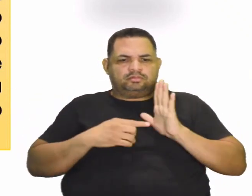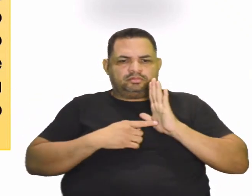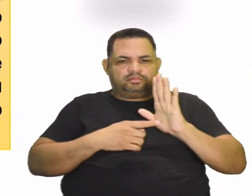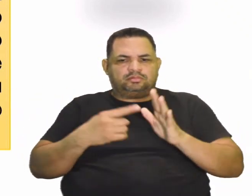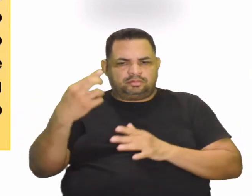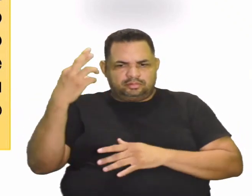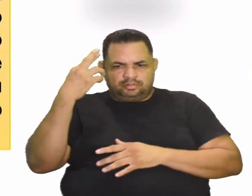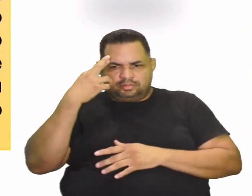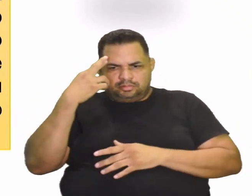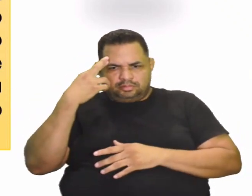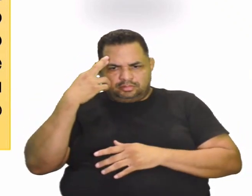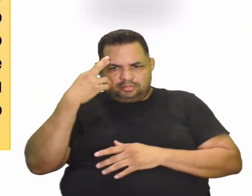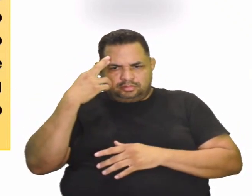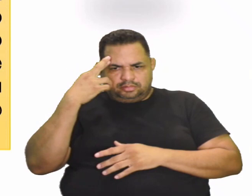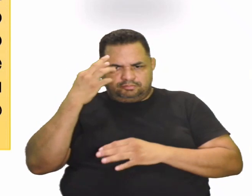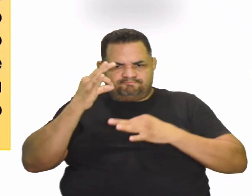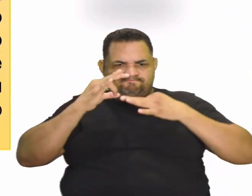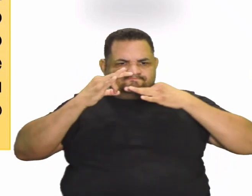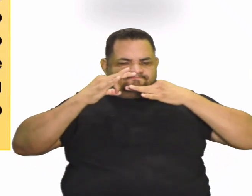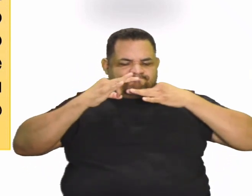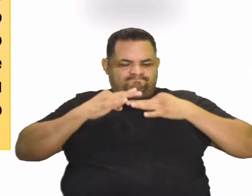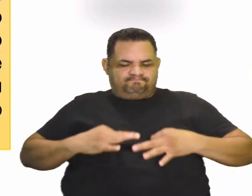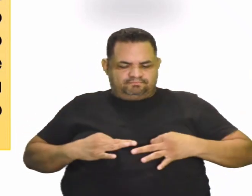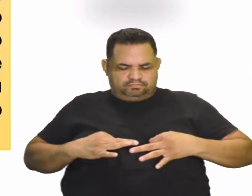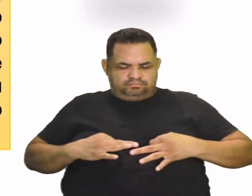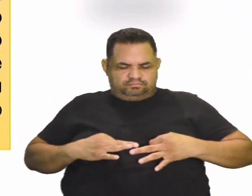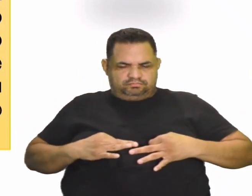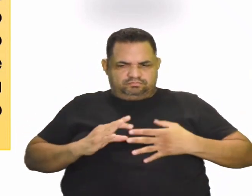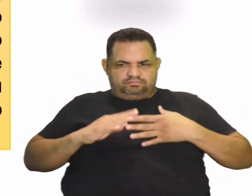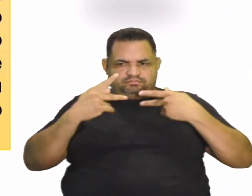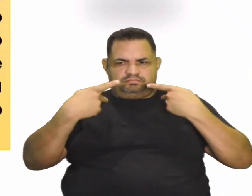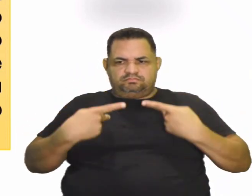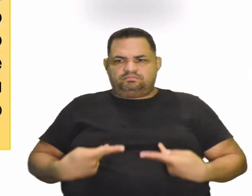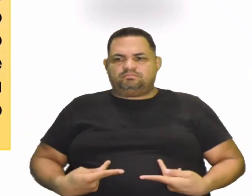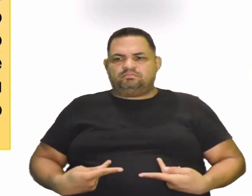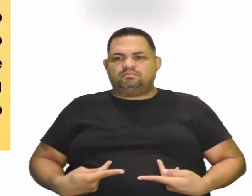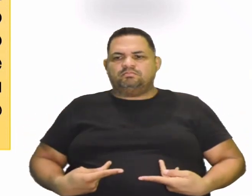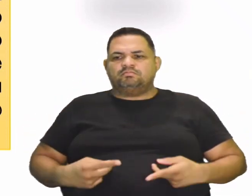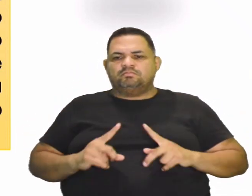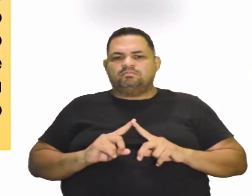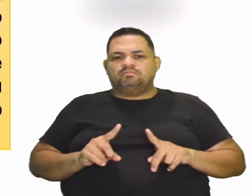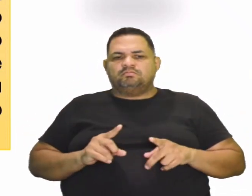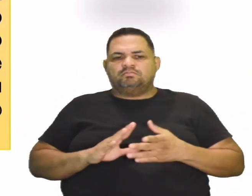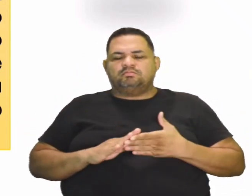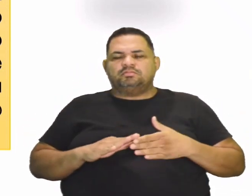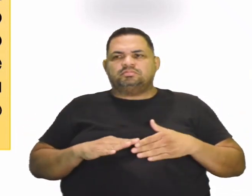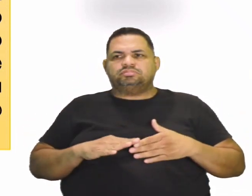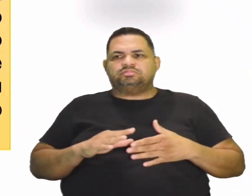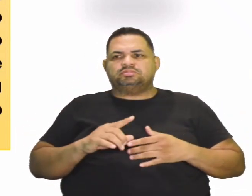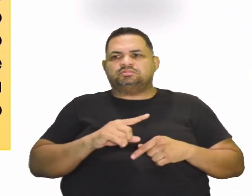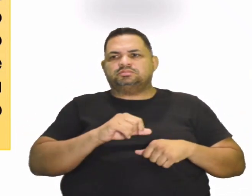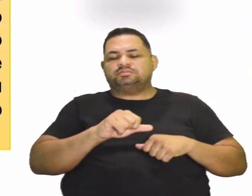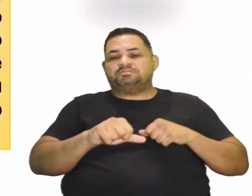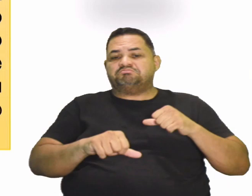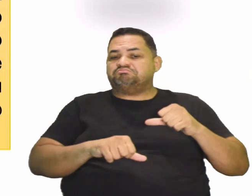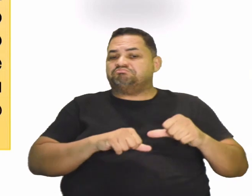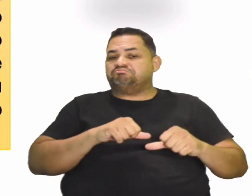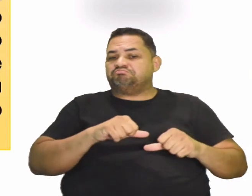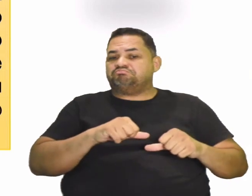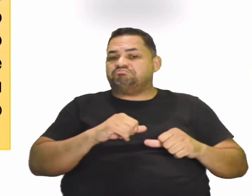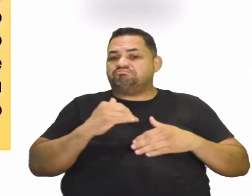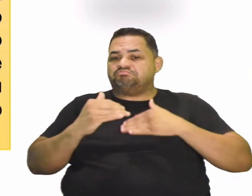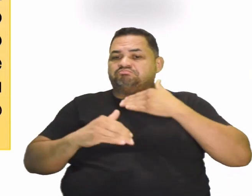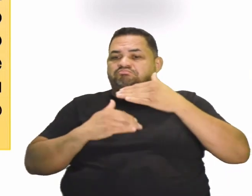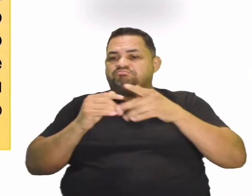a racionalidade, a dignidade do ser humano. Porém, nós sabemos que com a mudança, com o avanço,